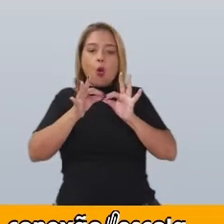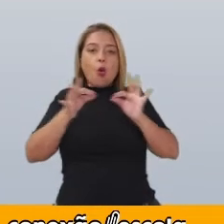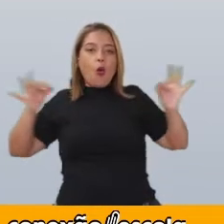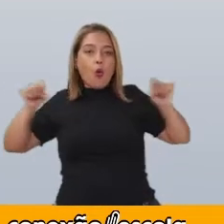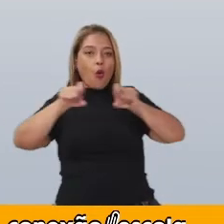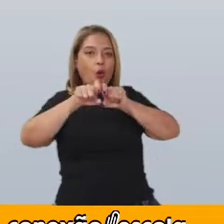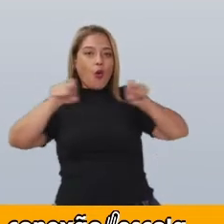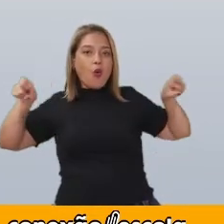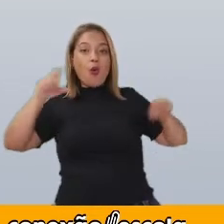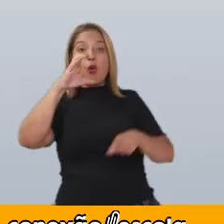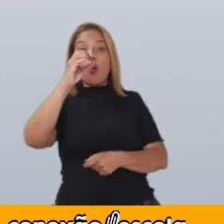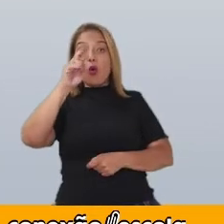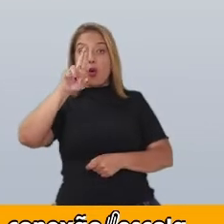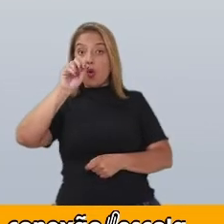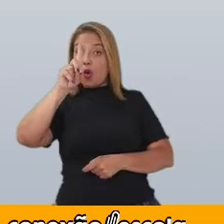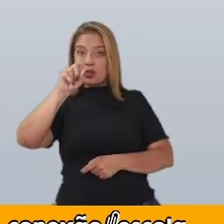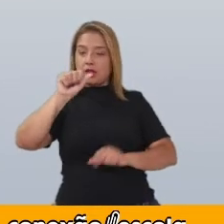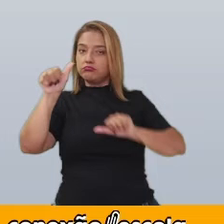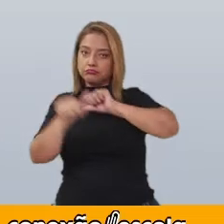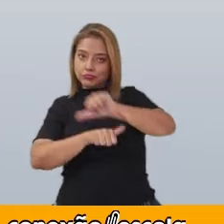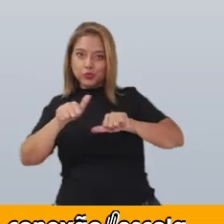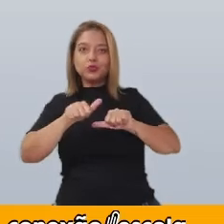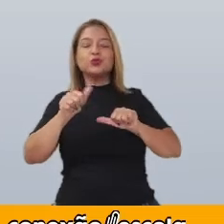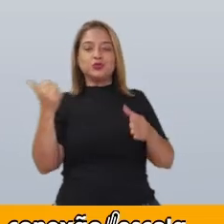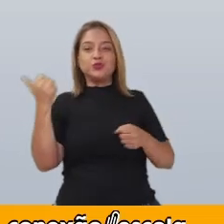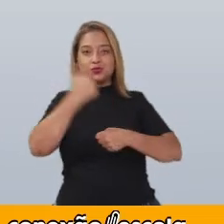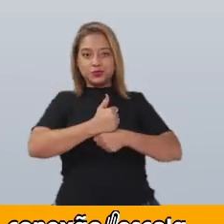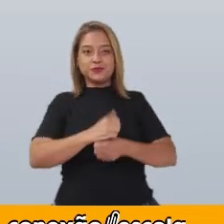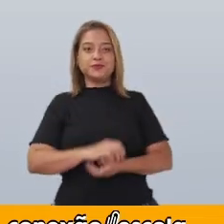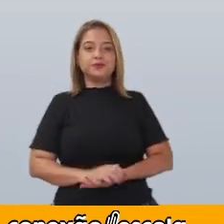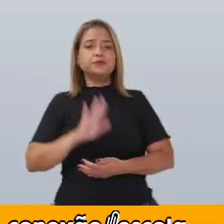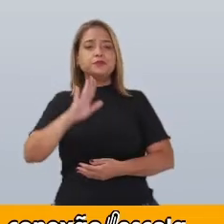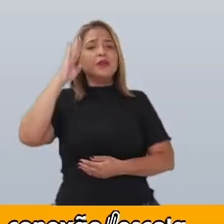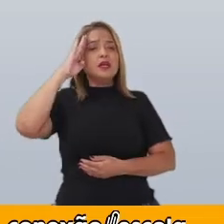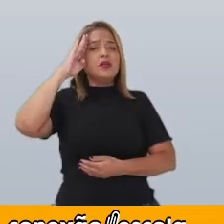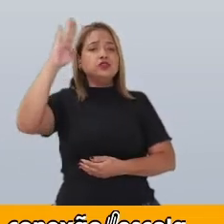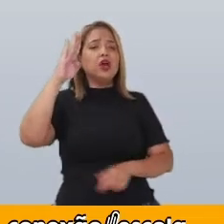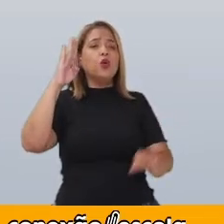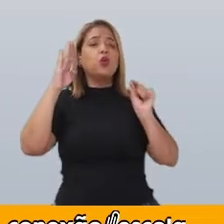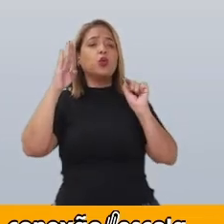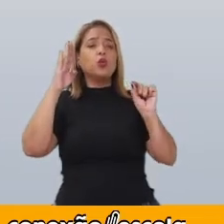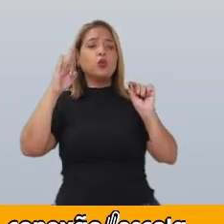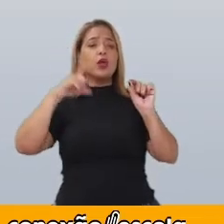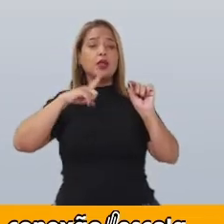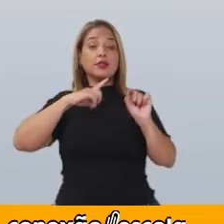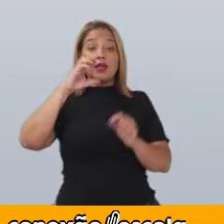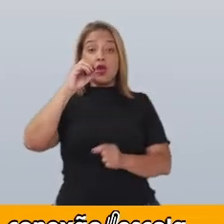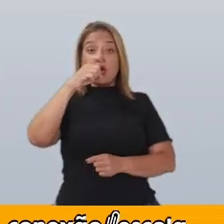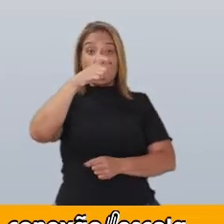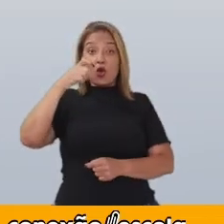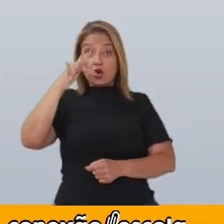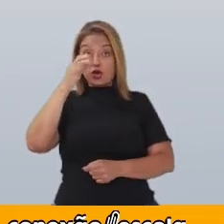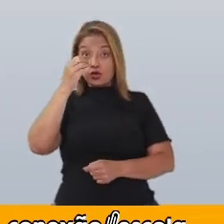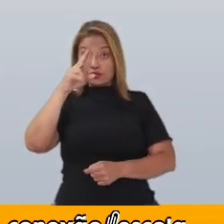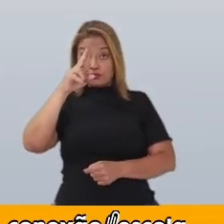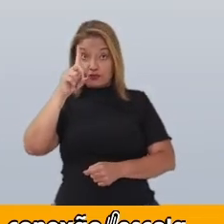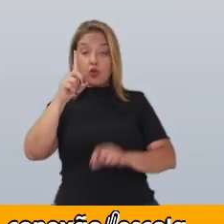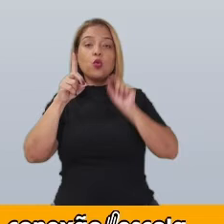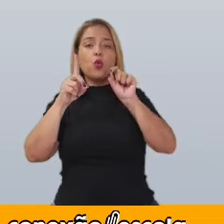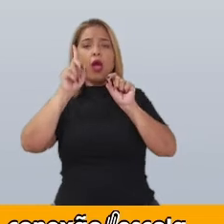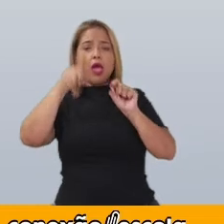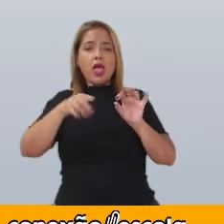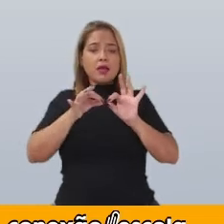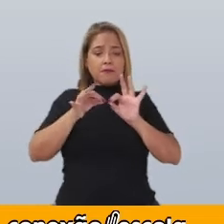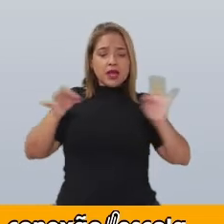De acordo com o dicionário Oxford Languages, perímetro é a linha que delimita uma área